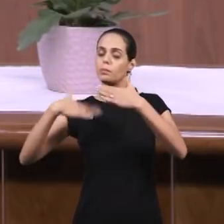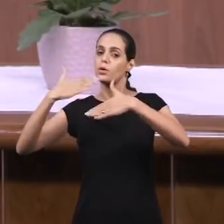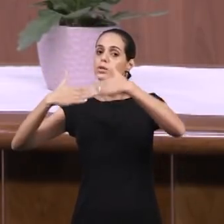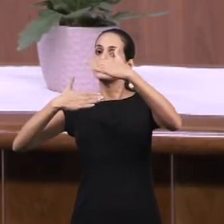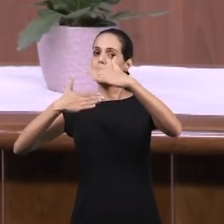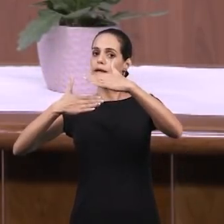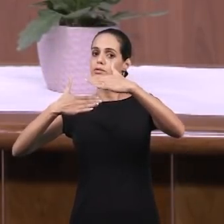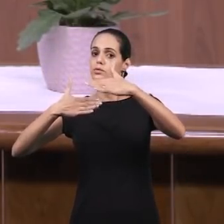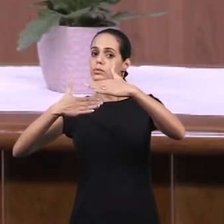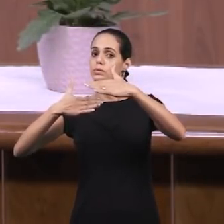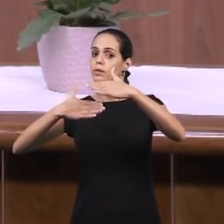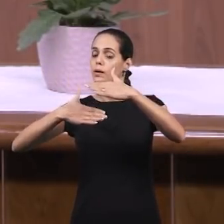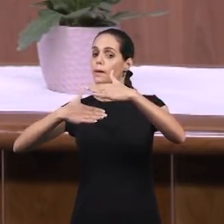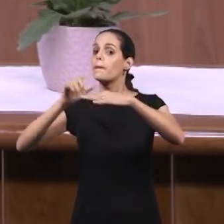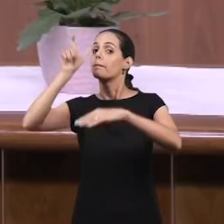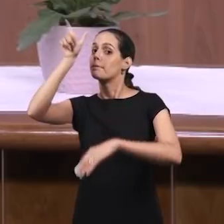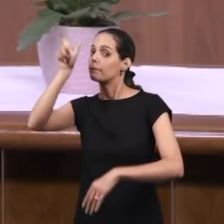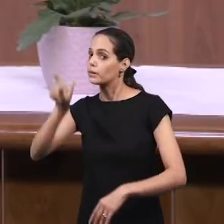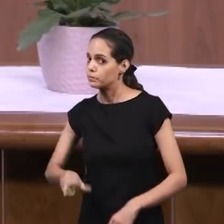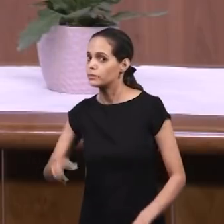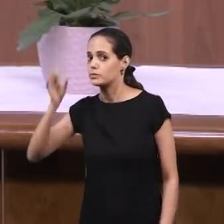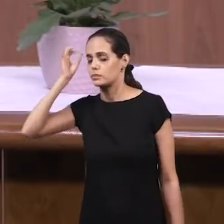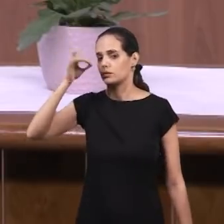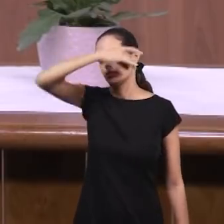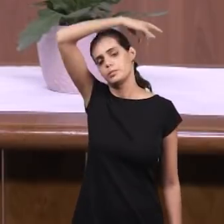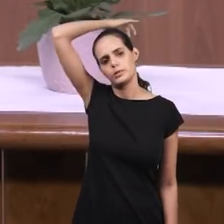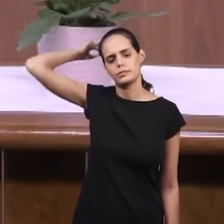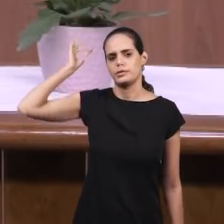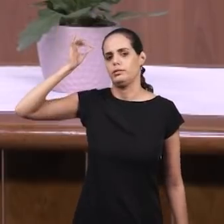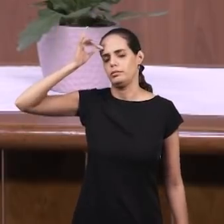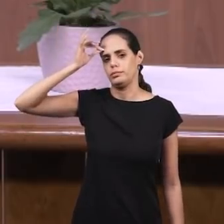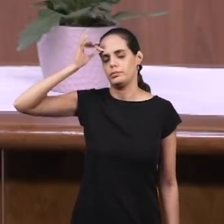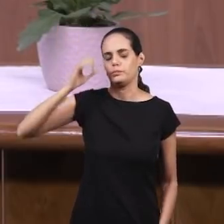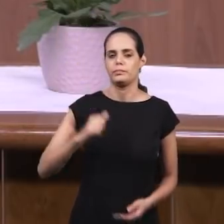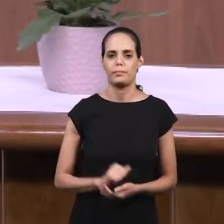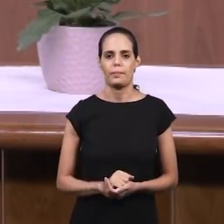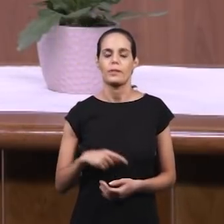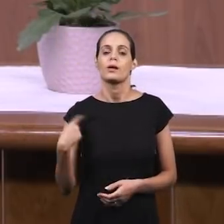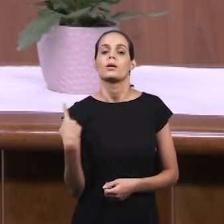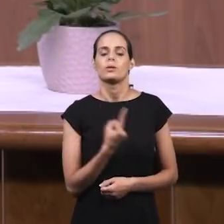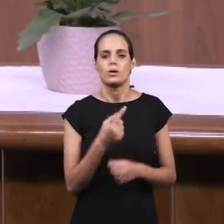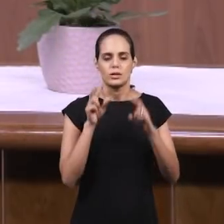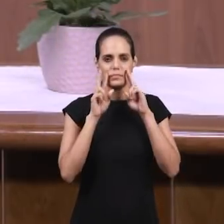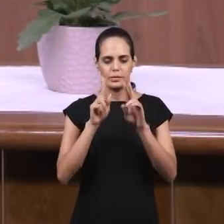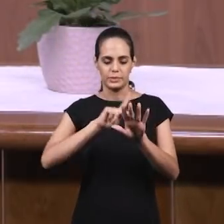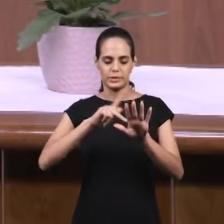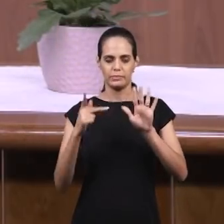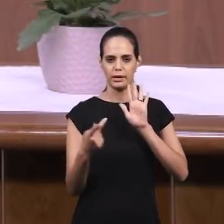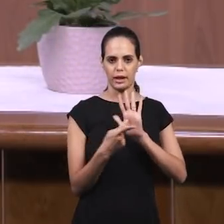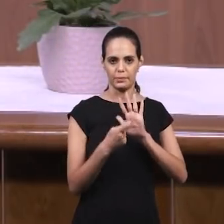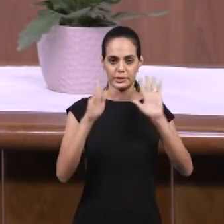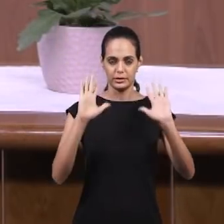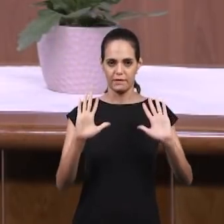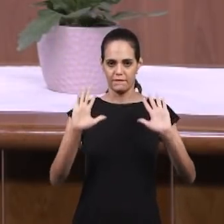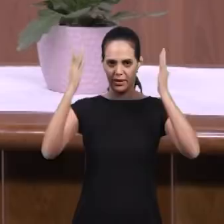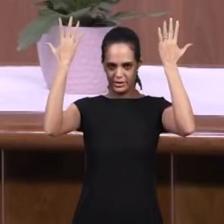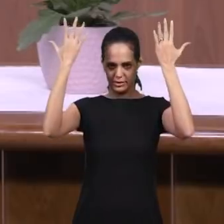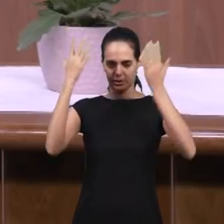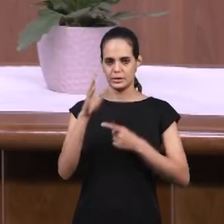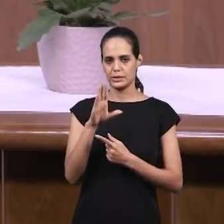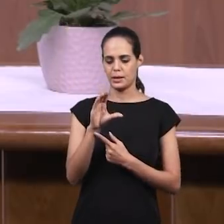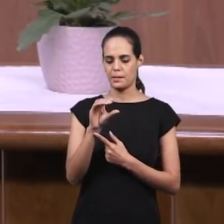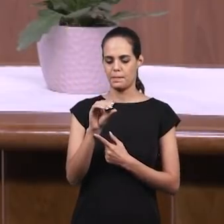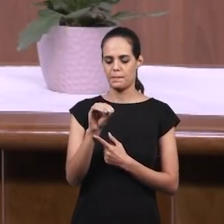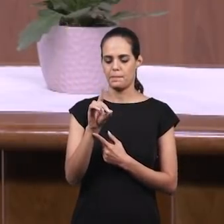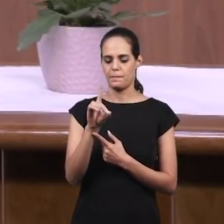Senhor Jesus, quando ele, nas suas parábolas, nós vemos a parábola das bodas. O que ele faz nas